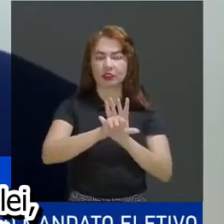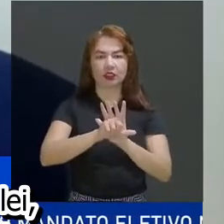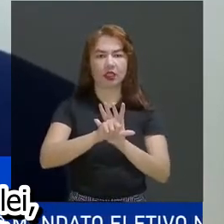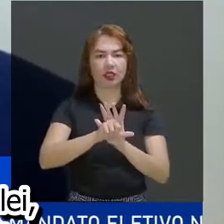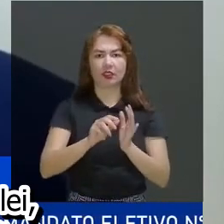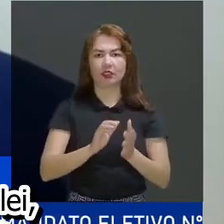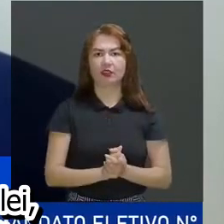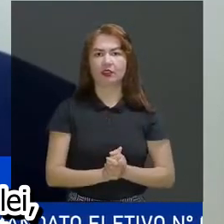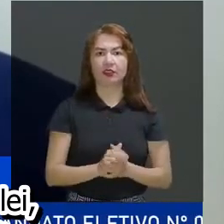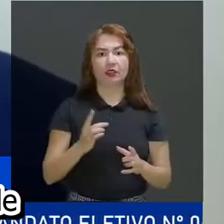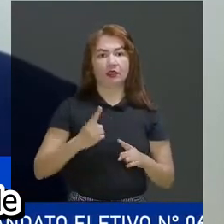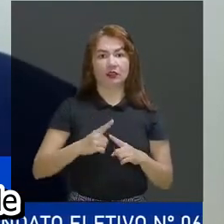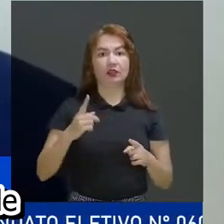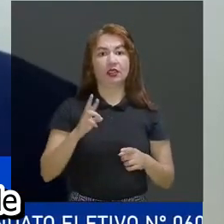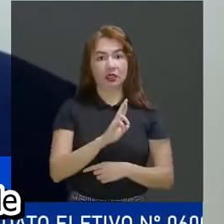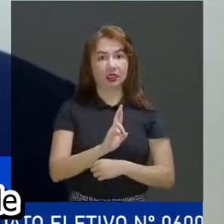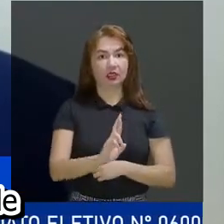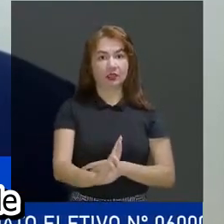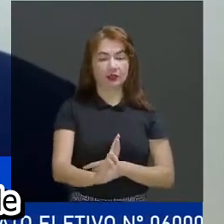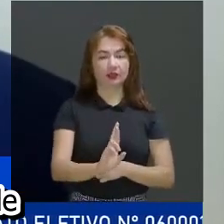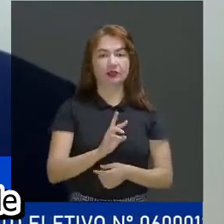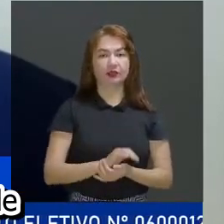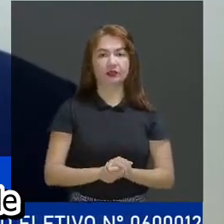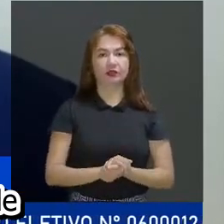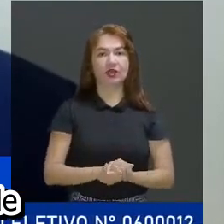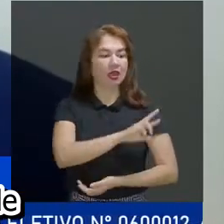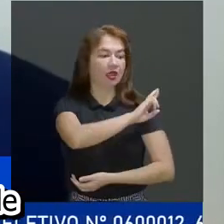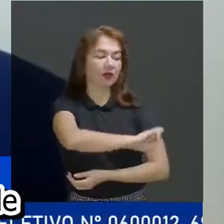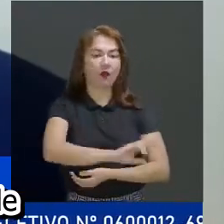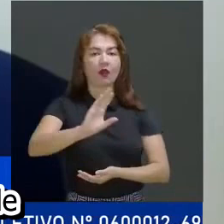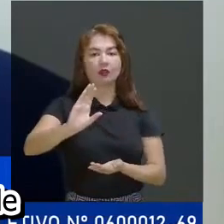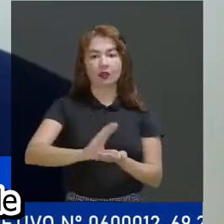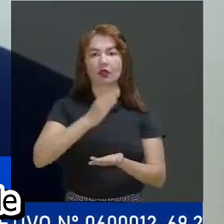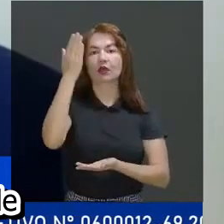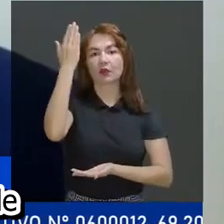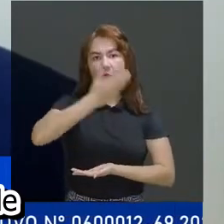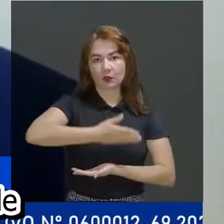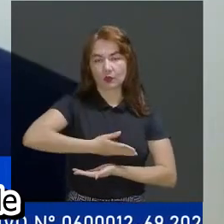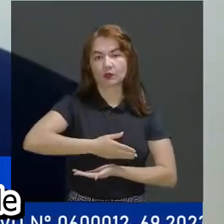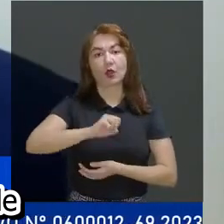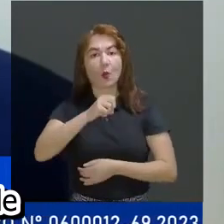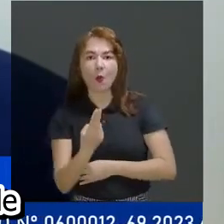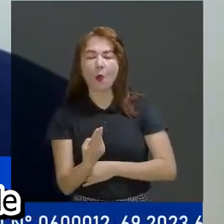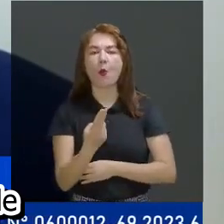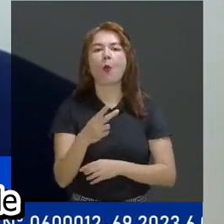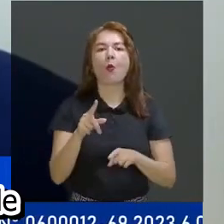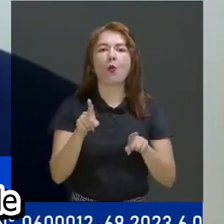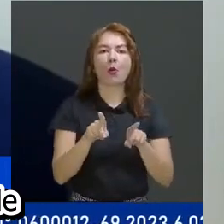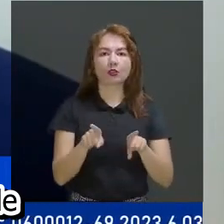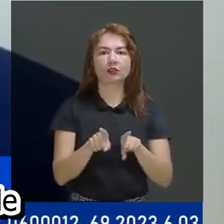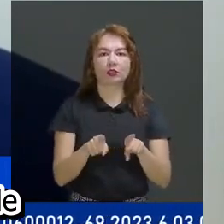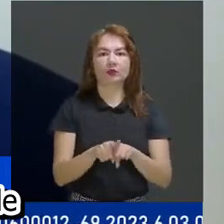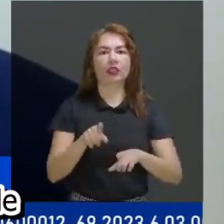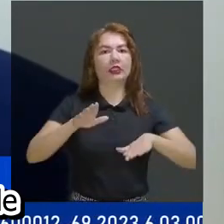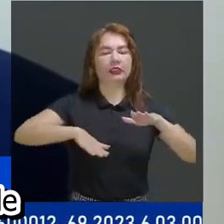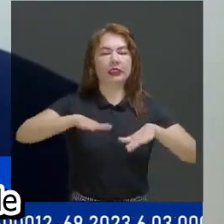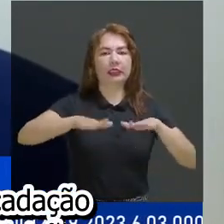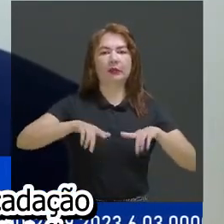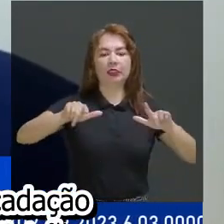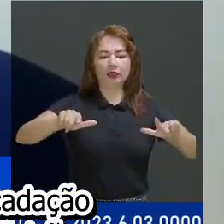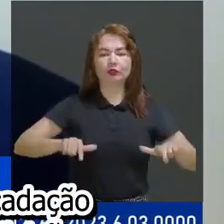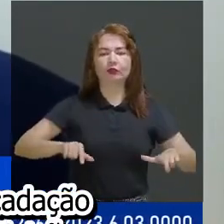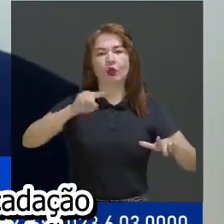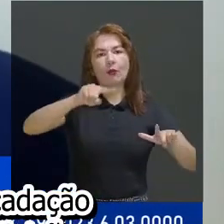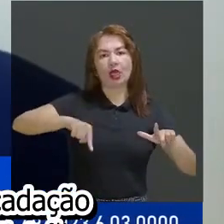amplo, que pode resultar eventualmente na desaprovação das contas de campanha ou, a depender da relevância jurídica, na cassação